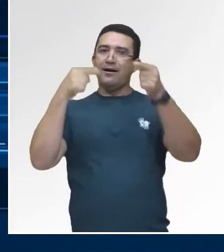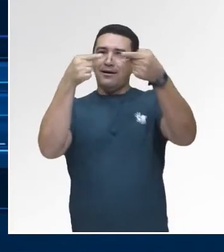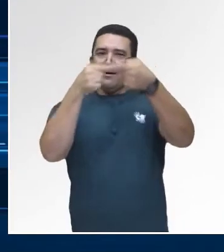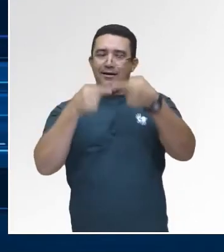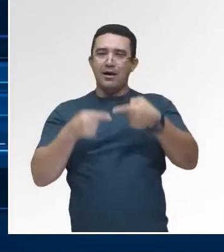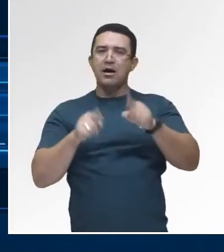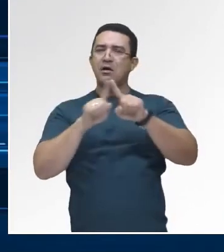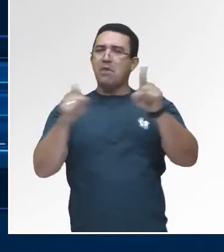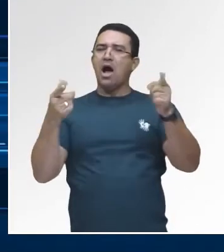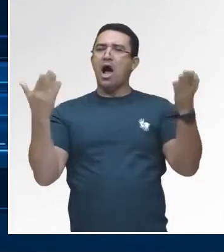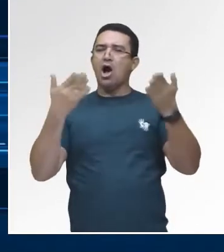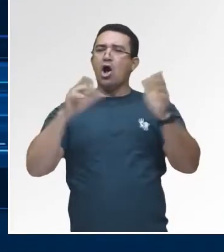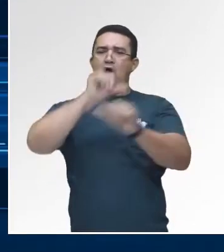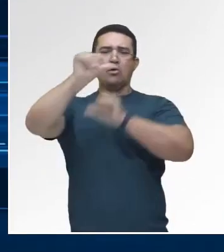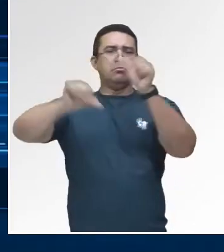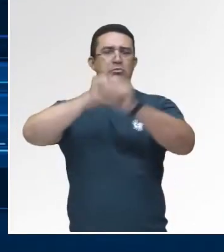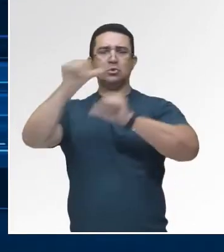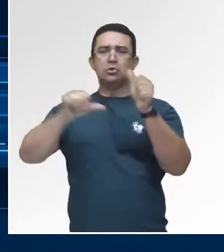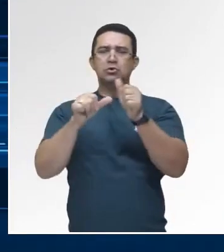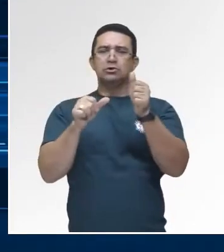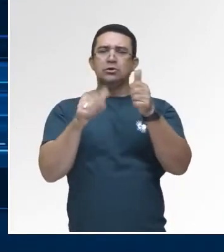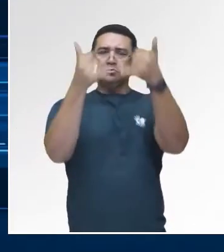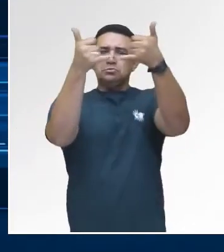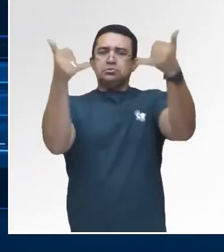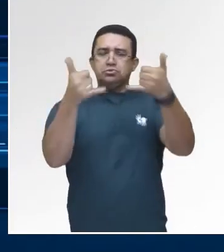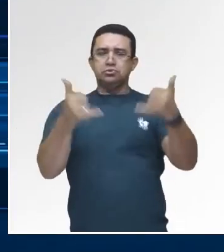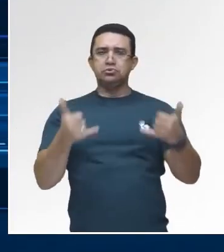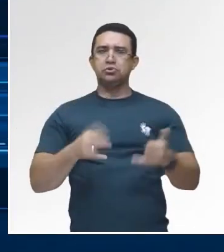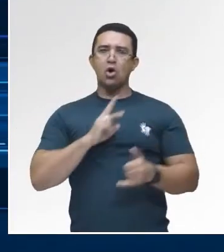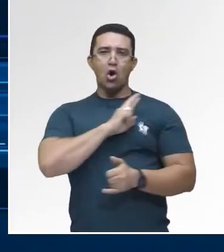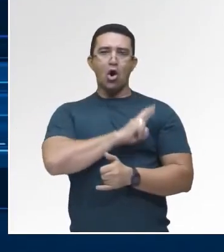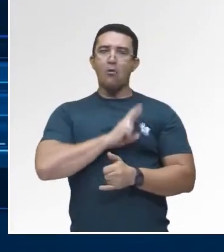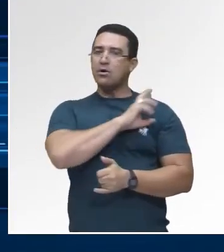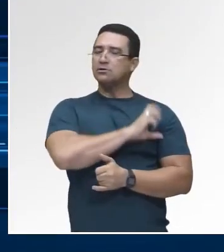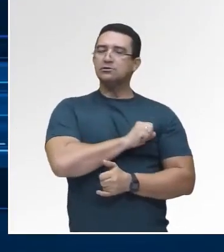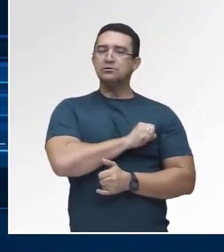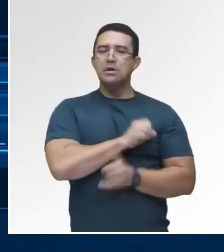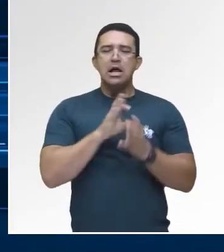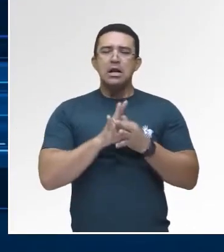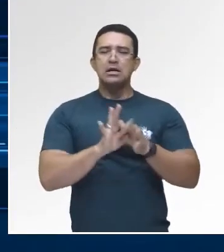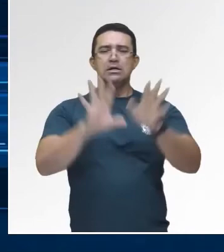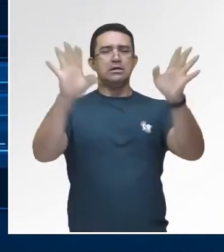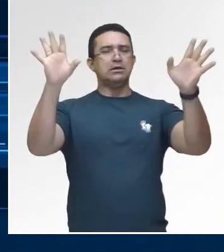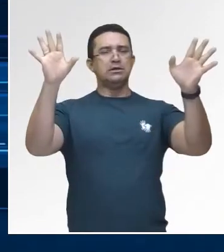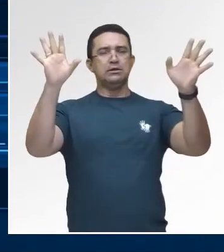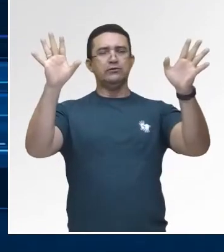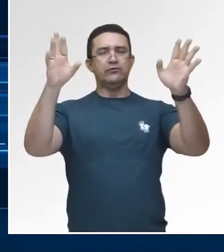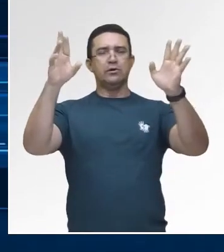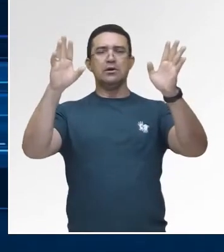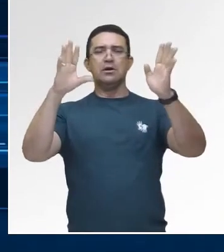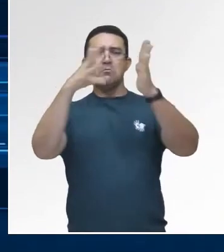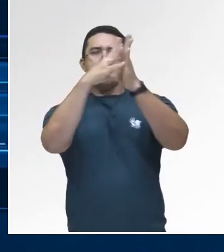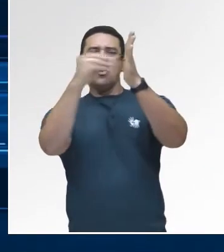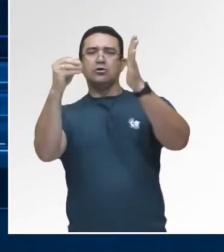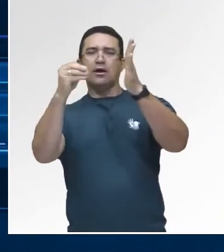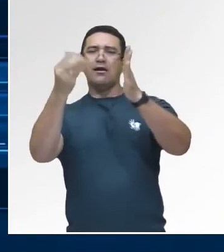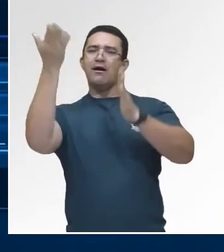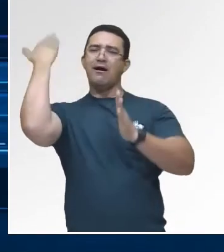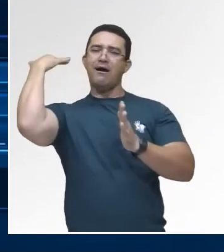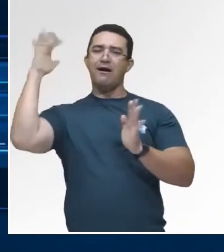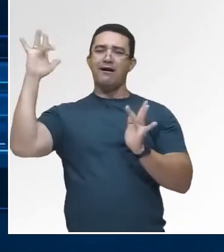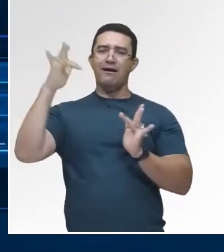seguiam regras métricas. O romantismo não vai ter. O romantismo vai se libertar dessas formas do classicismo,